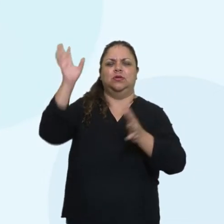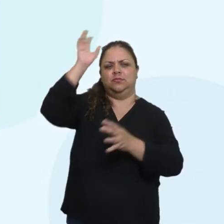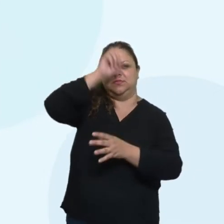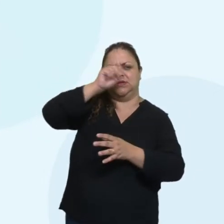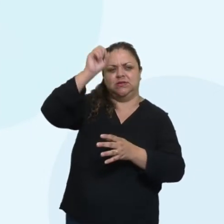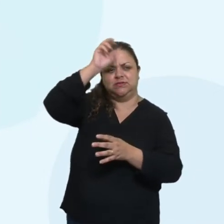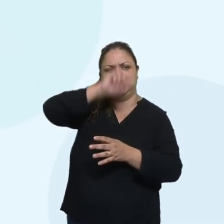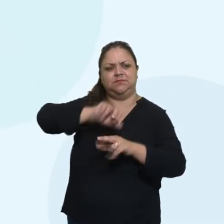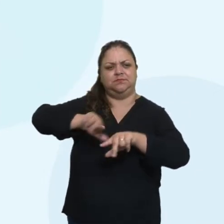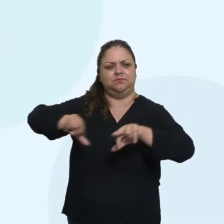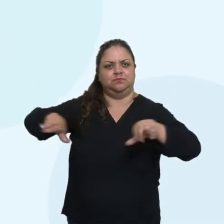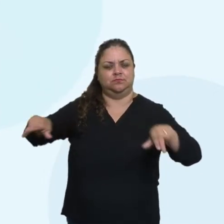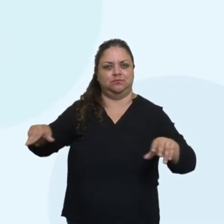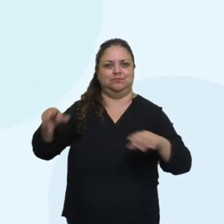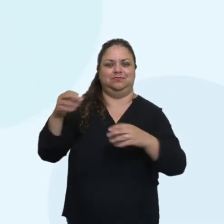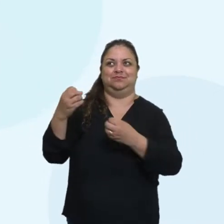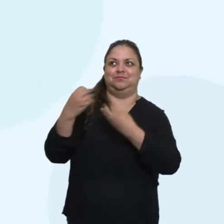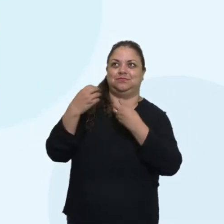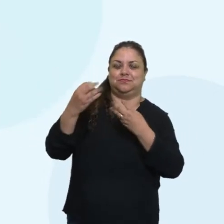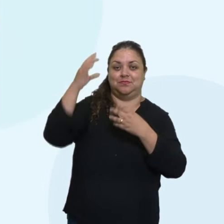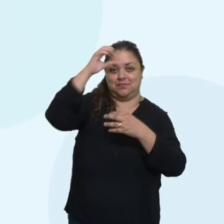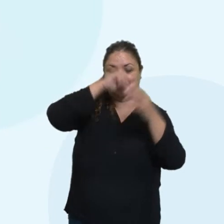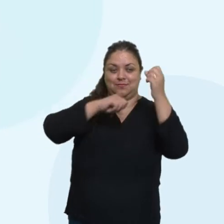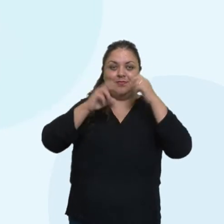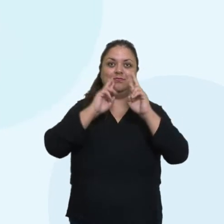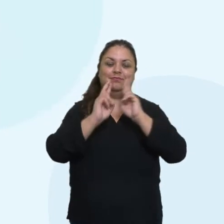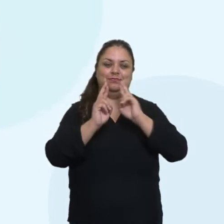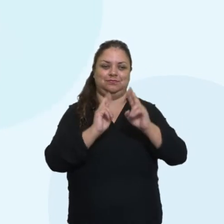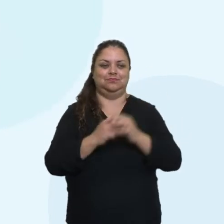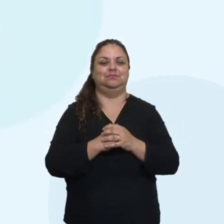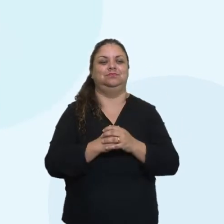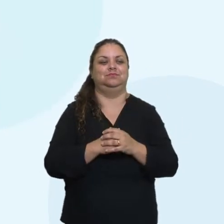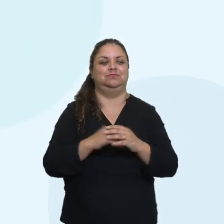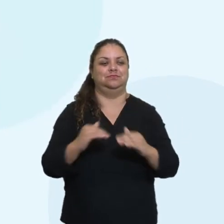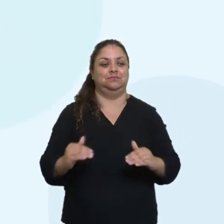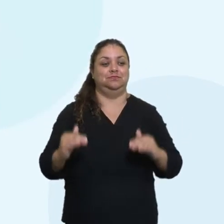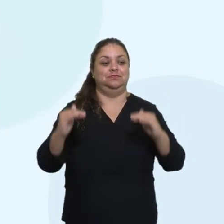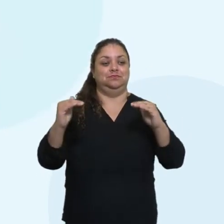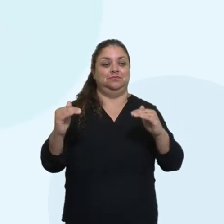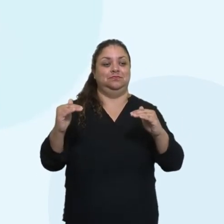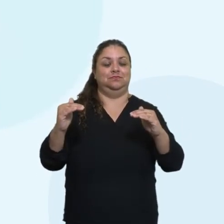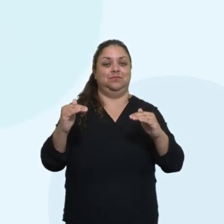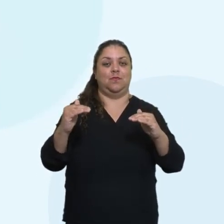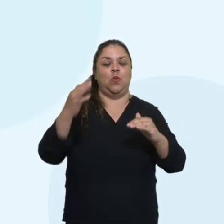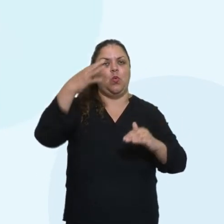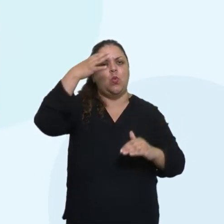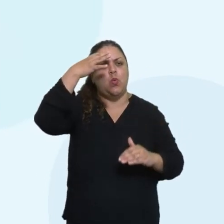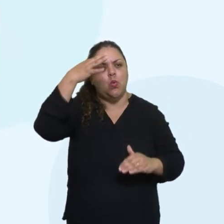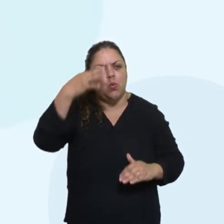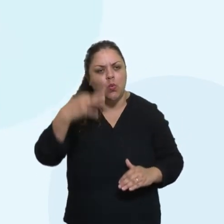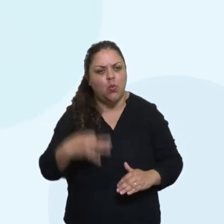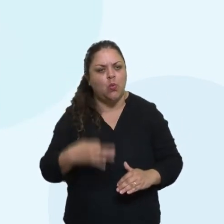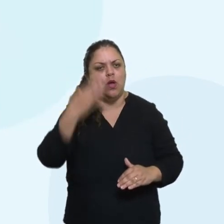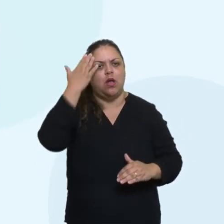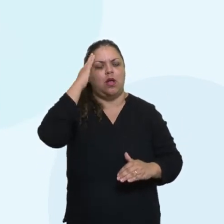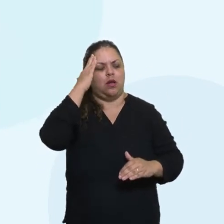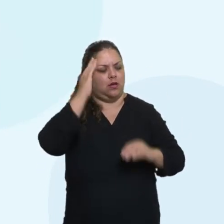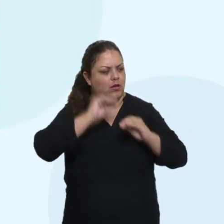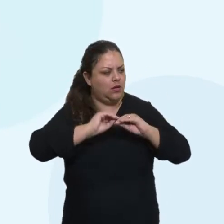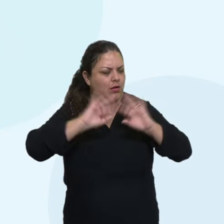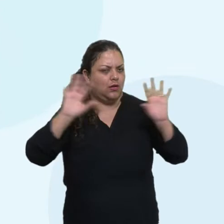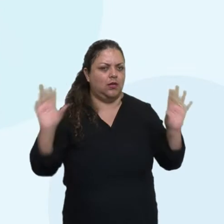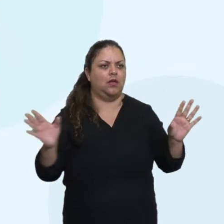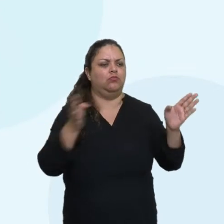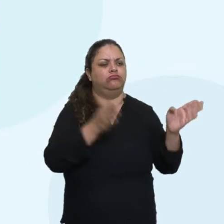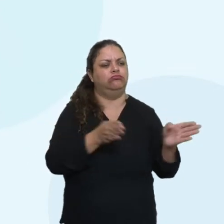termos conceitos básicos e respostas depois compreender né o significa a compreensão de fatos e ideias